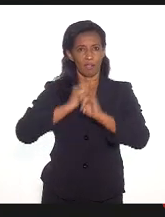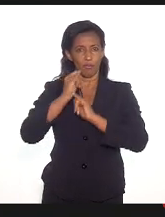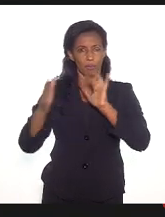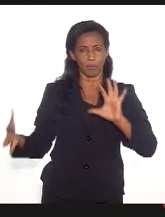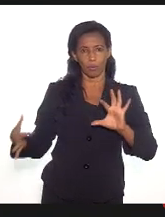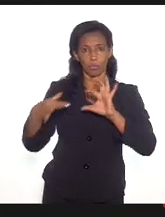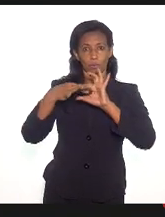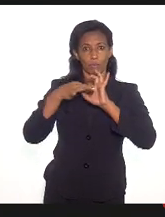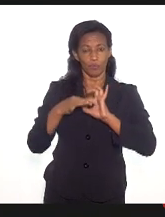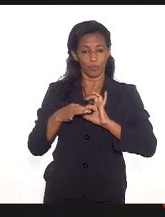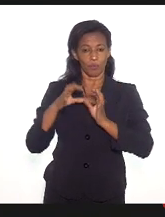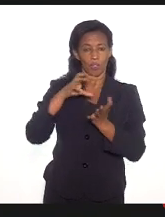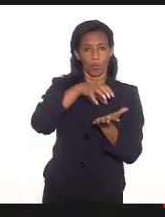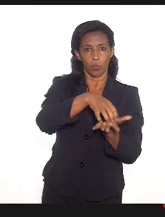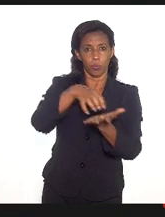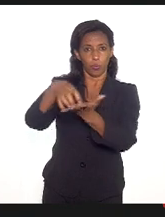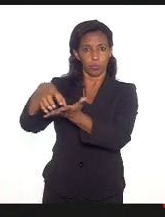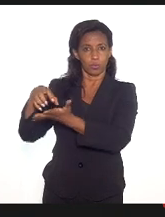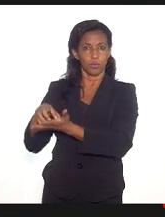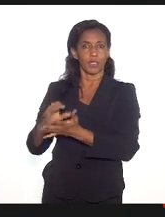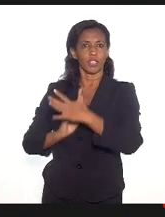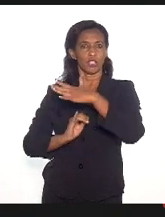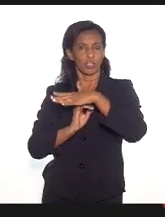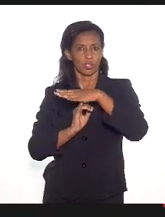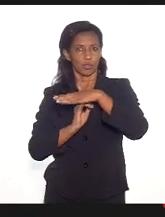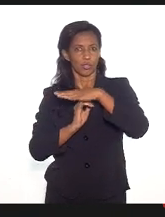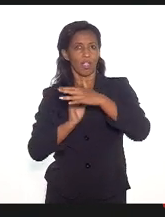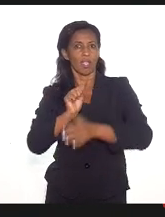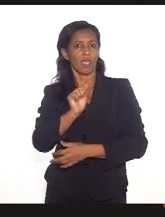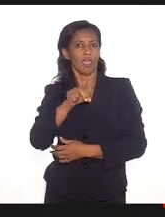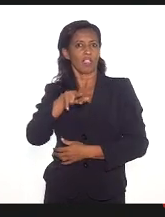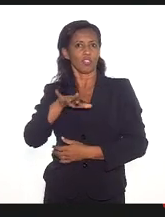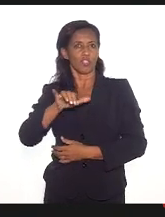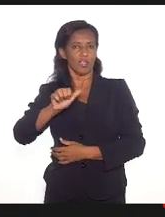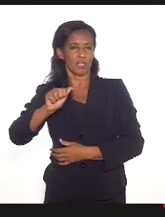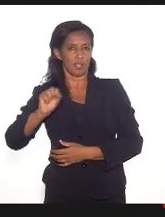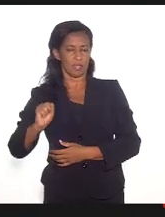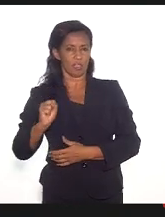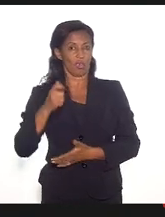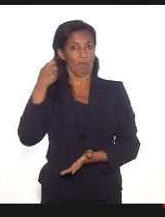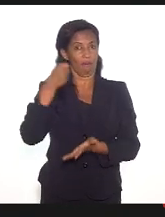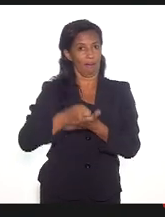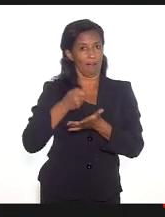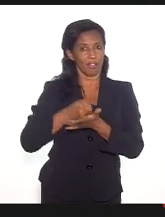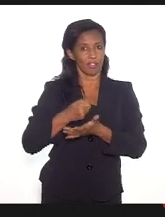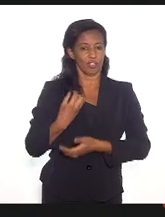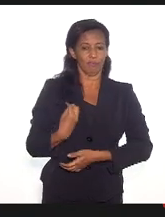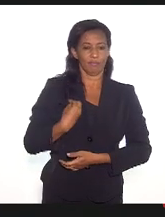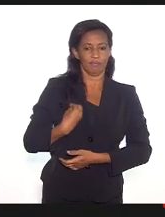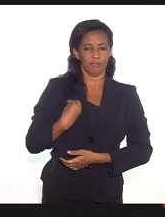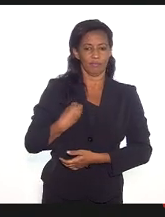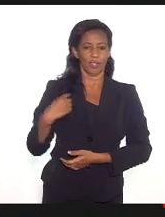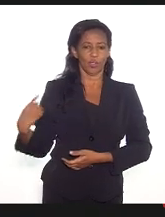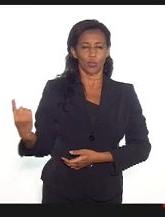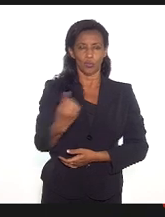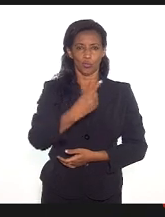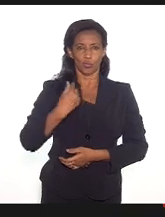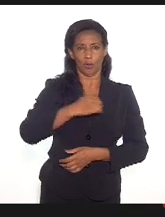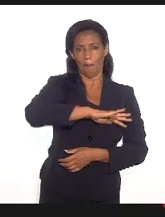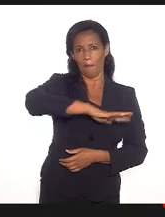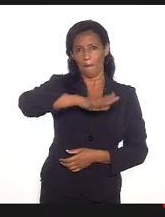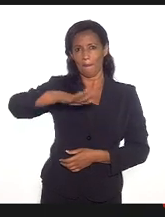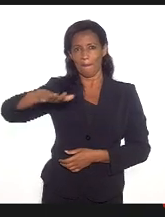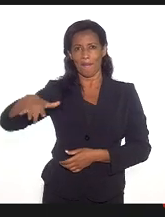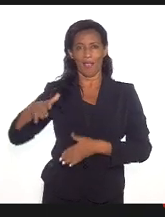integrando setores, instituições e agências. A garantia da soberania nos nossos mares e rios